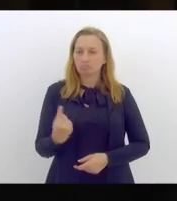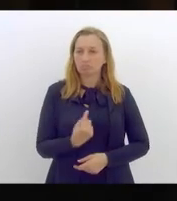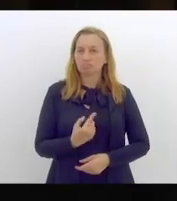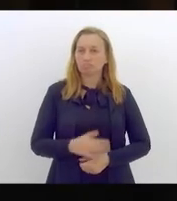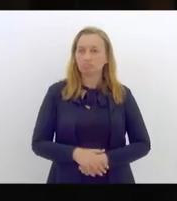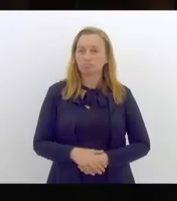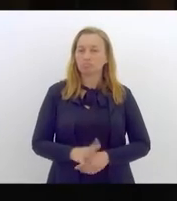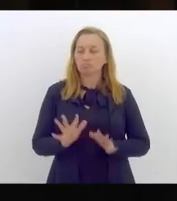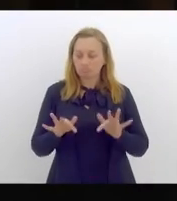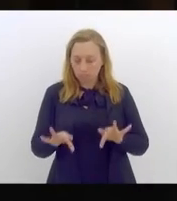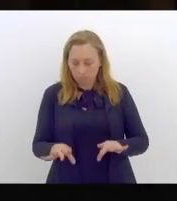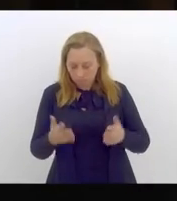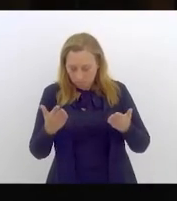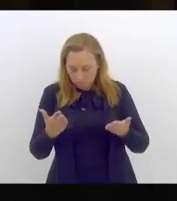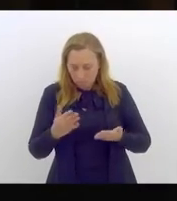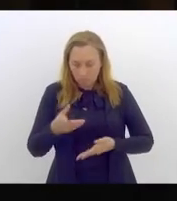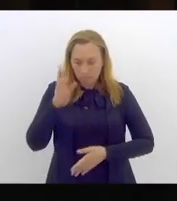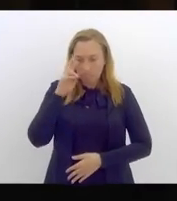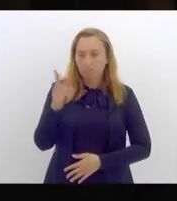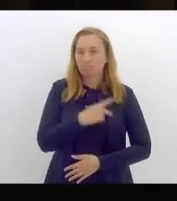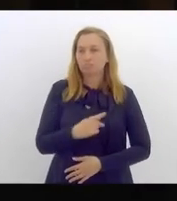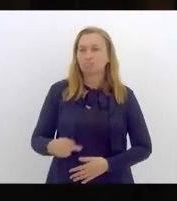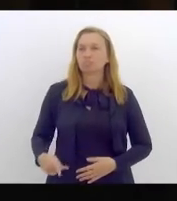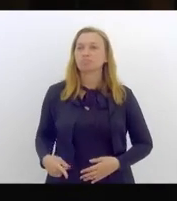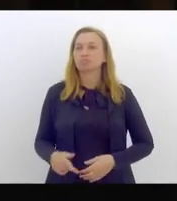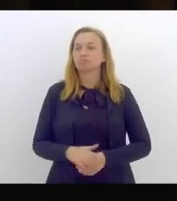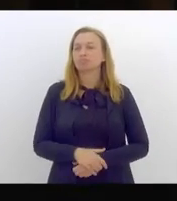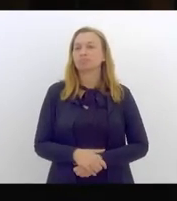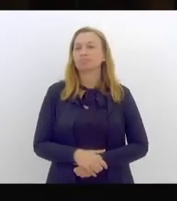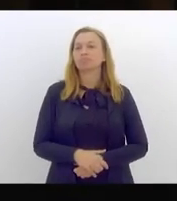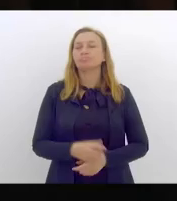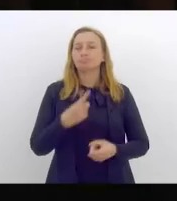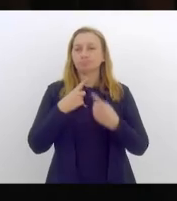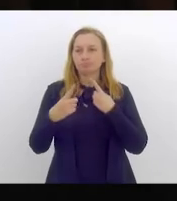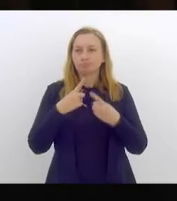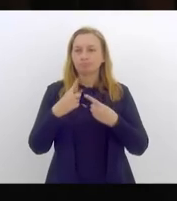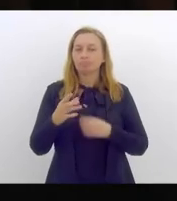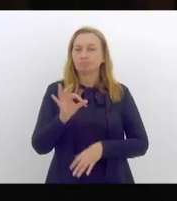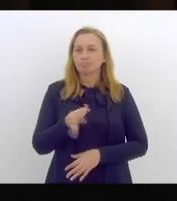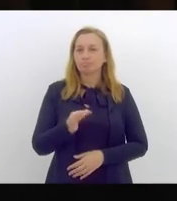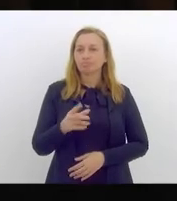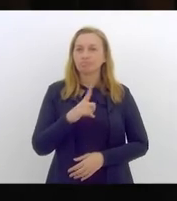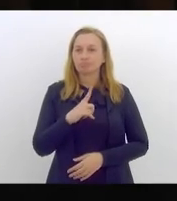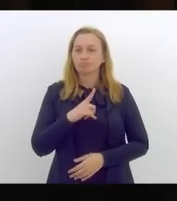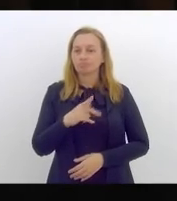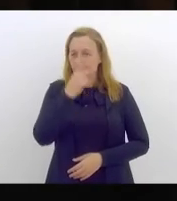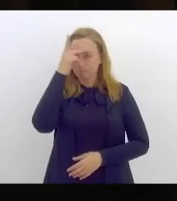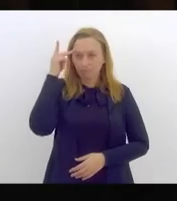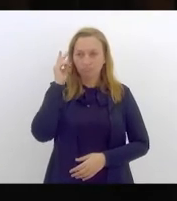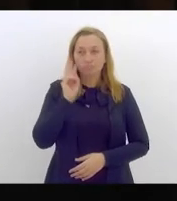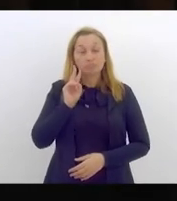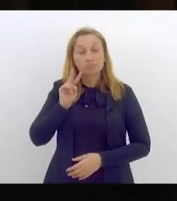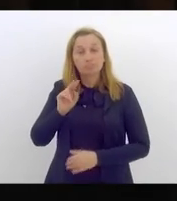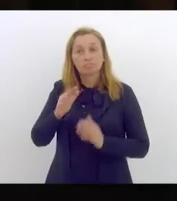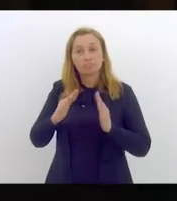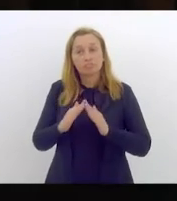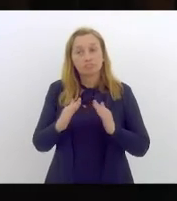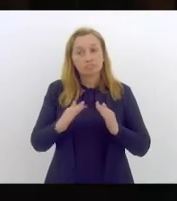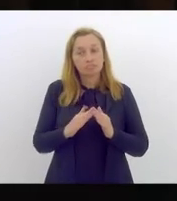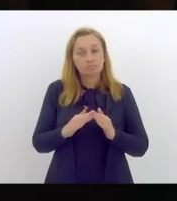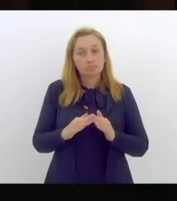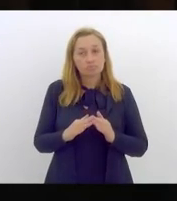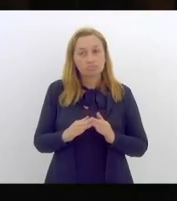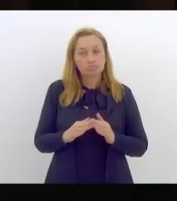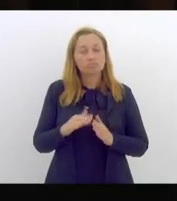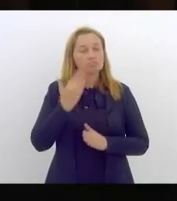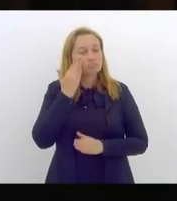Então, fica aqui, senhora presidenta, esse debate, porque eu tenho certeza que as pessoas que estão em casa, que estão